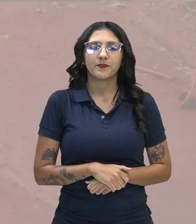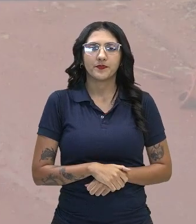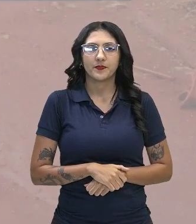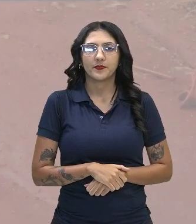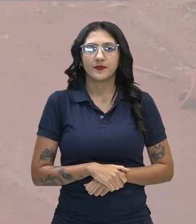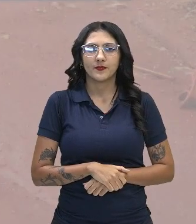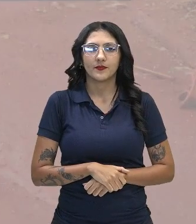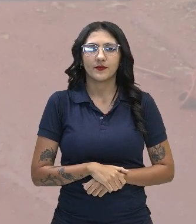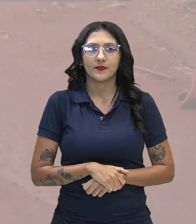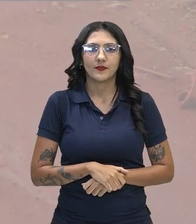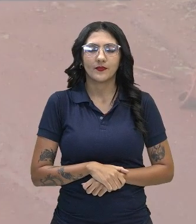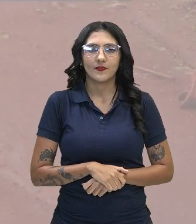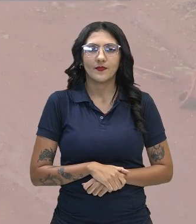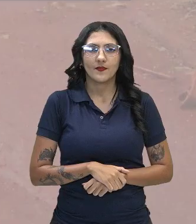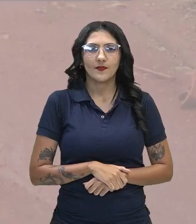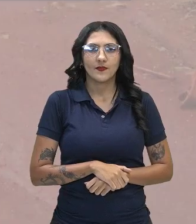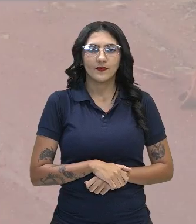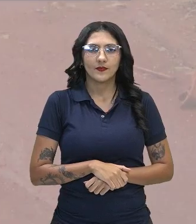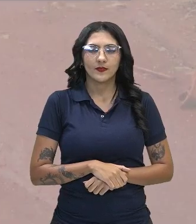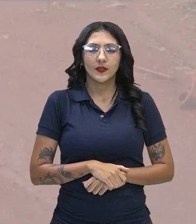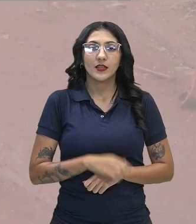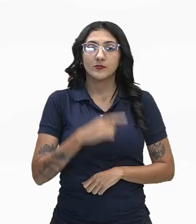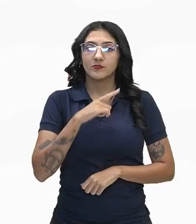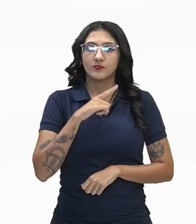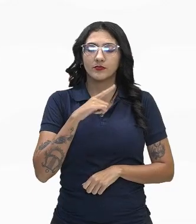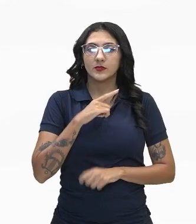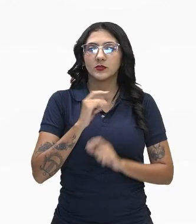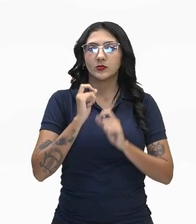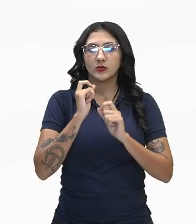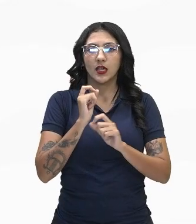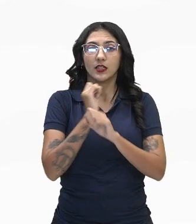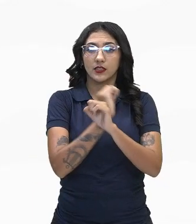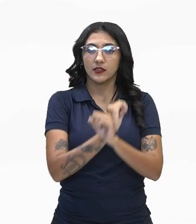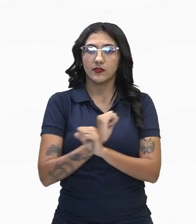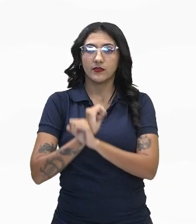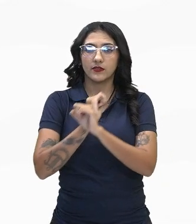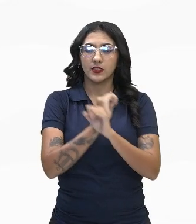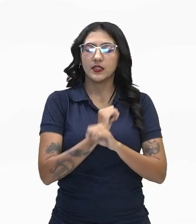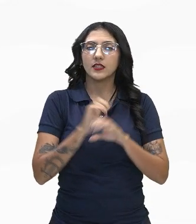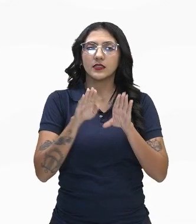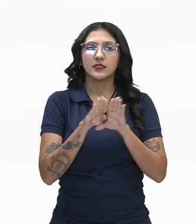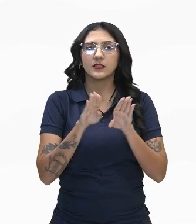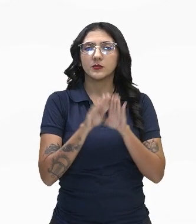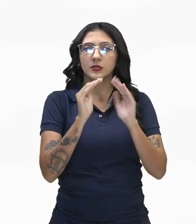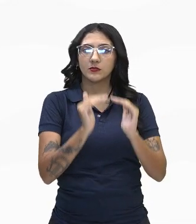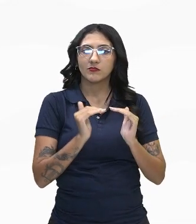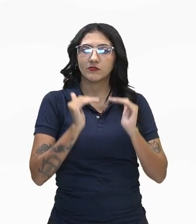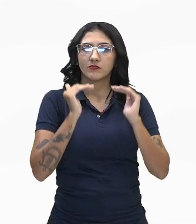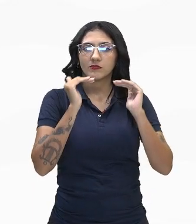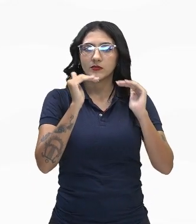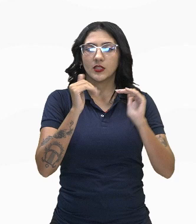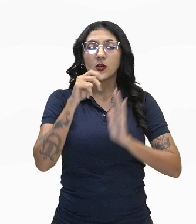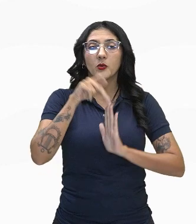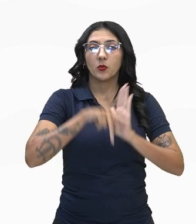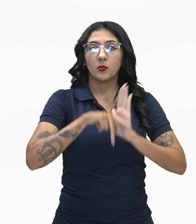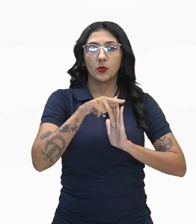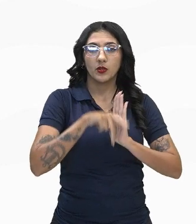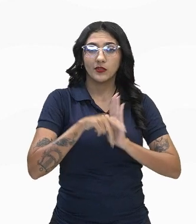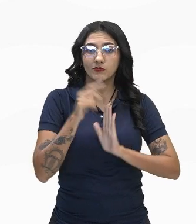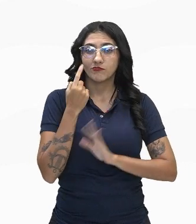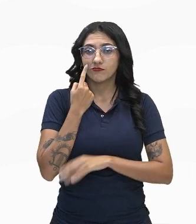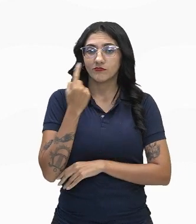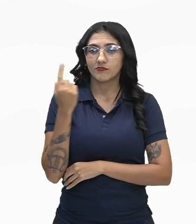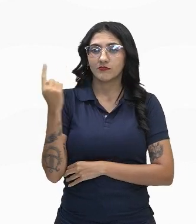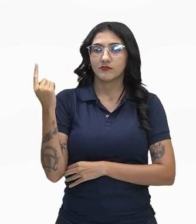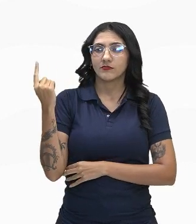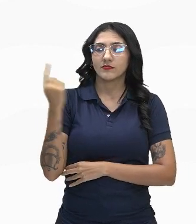gente, vai ser aí a de defesa e soberania territorial, com o projeto Calha Norte,